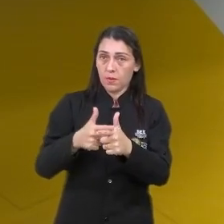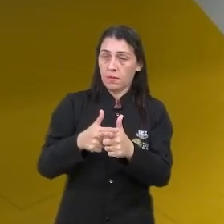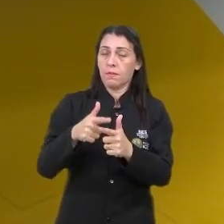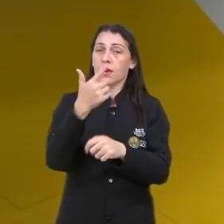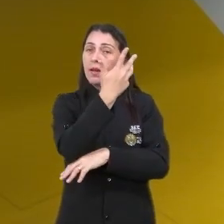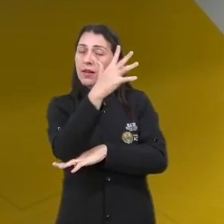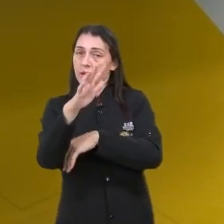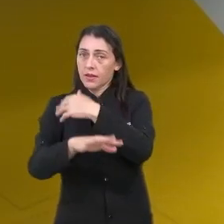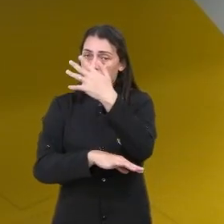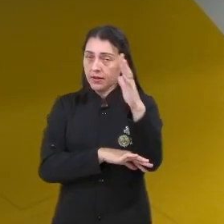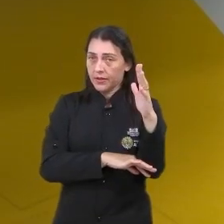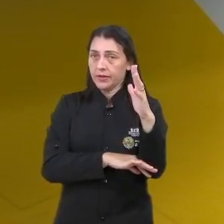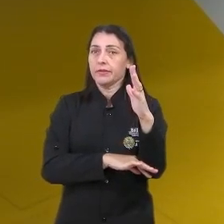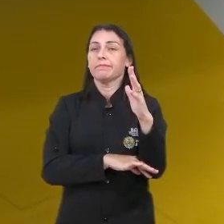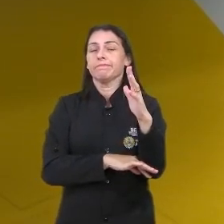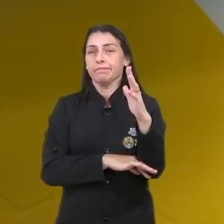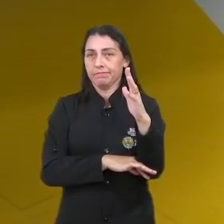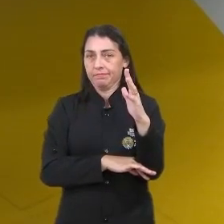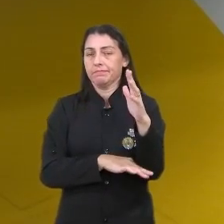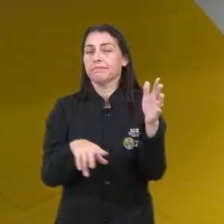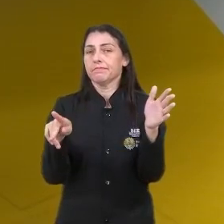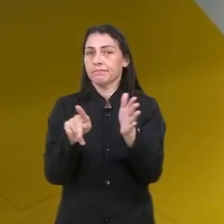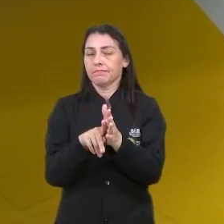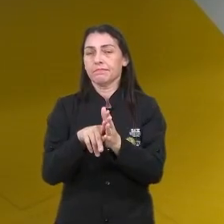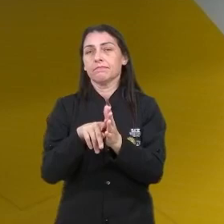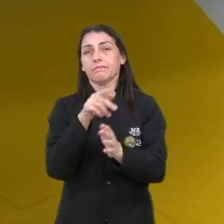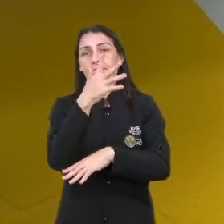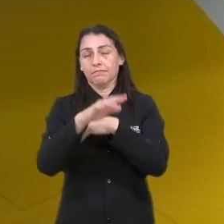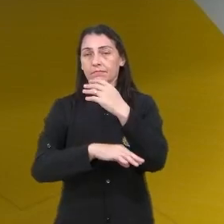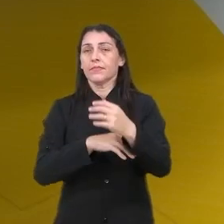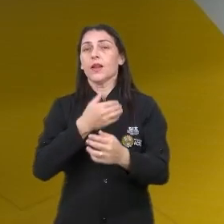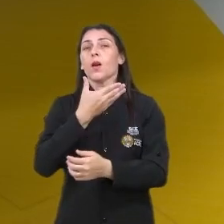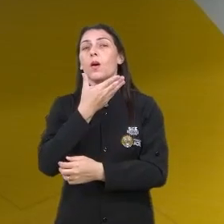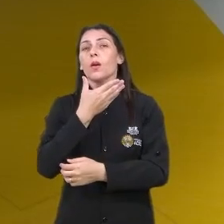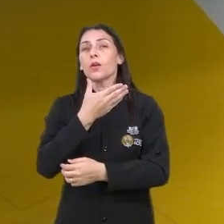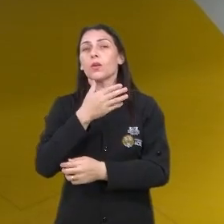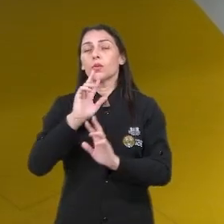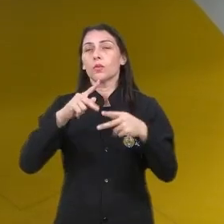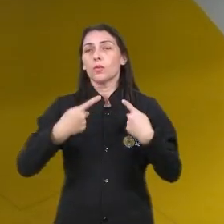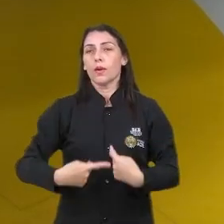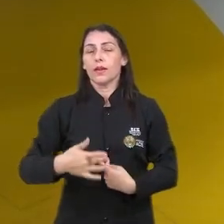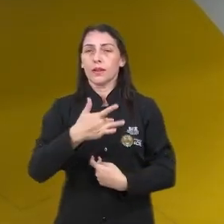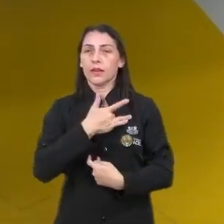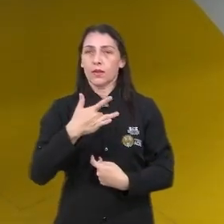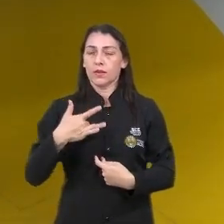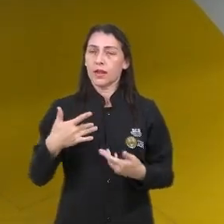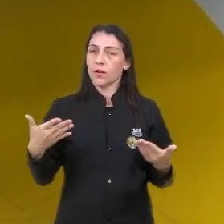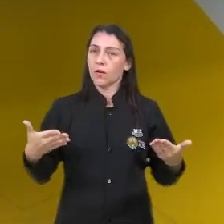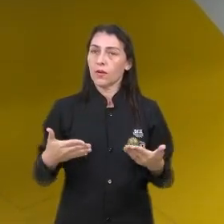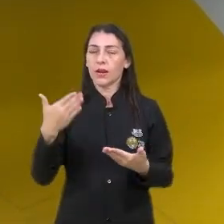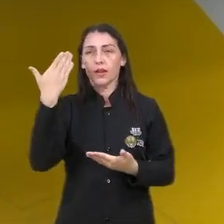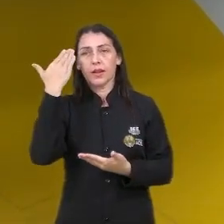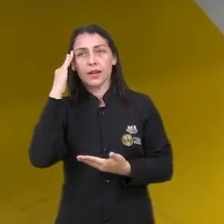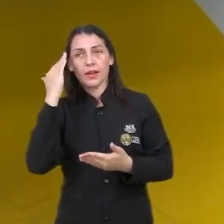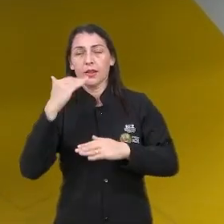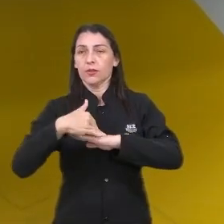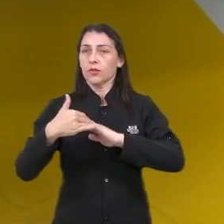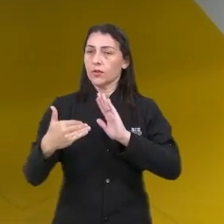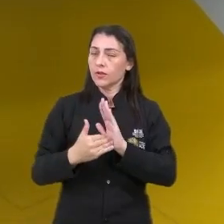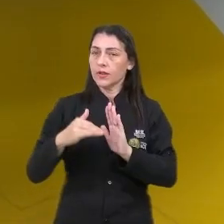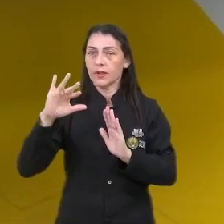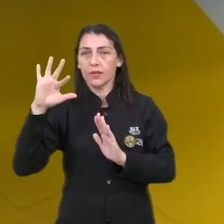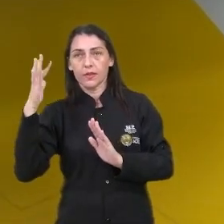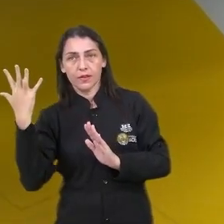natural, é um problema sanitário, faz parte da natureza humana a saúde, né? Então, agora que nós entendemos todos esses